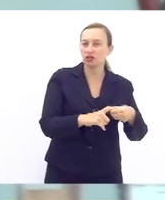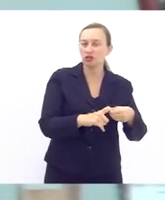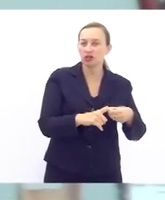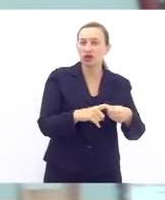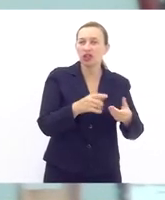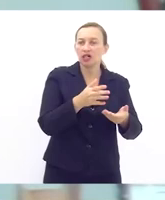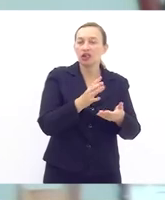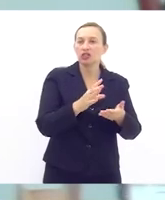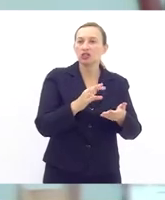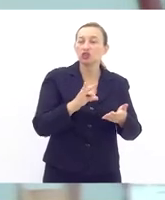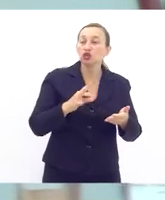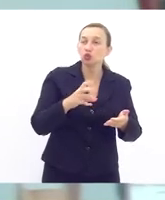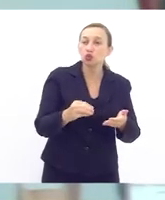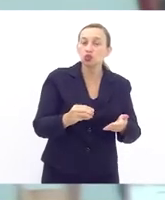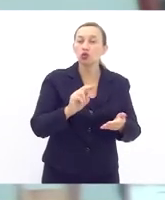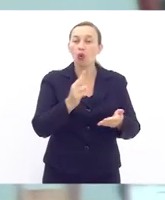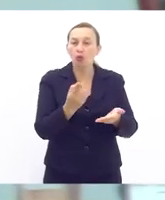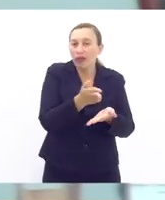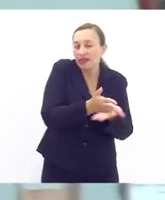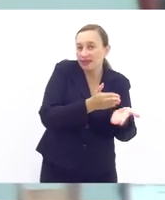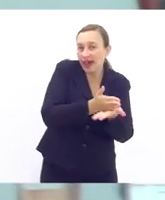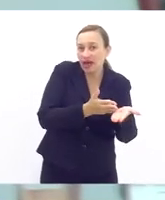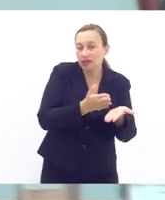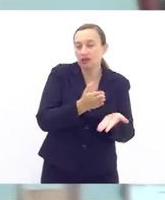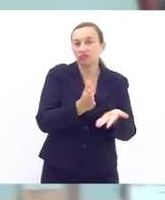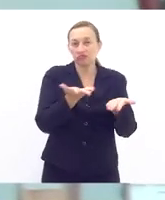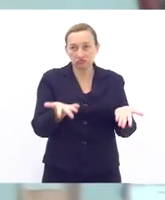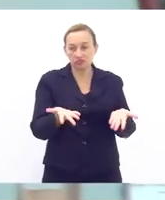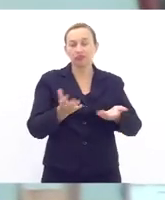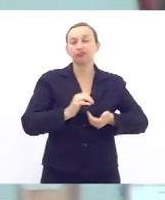uma parte mas a gente já tá entrada ativa com